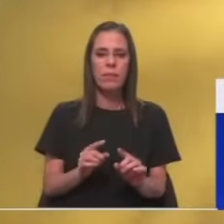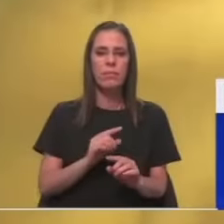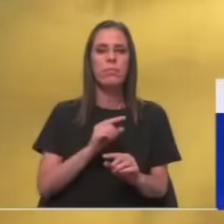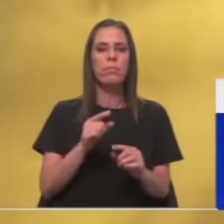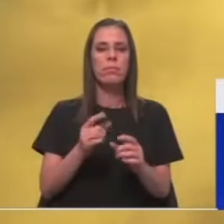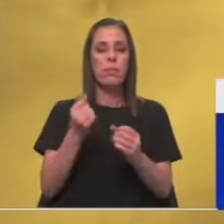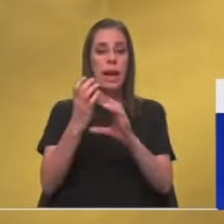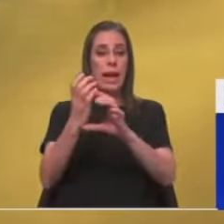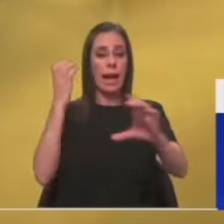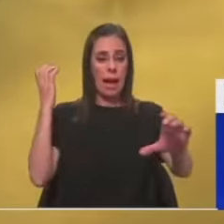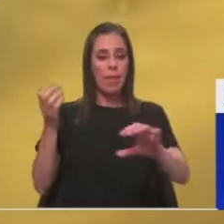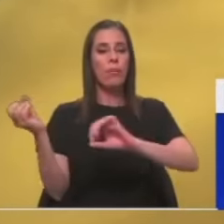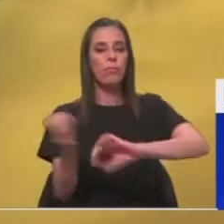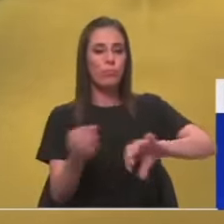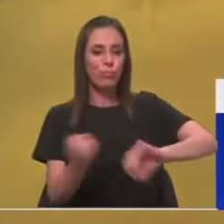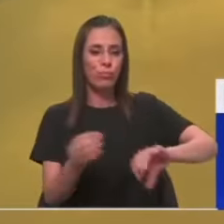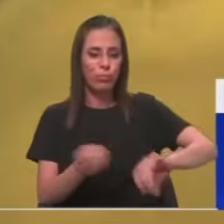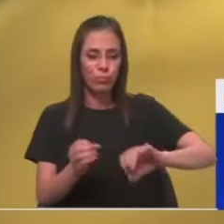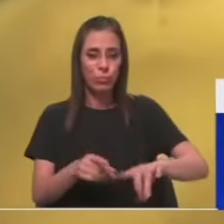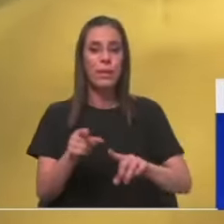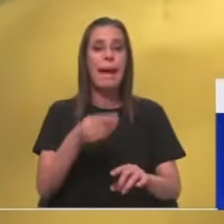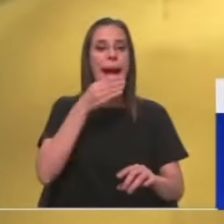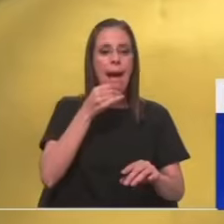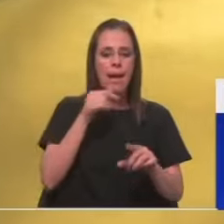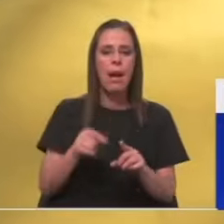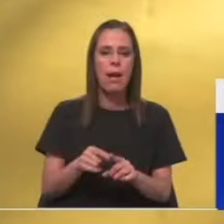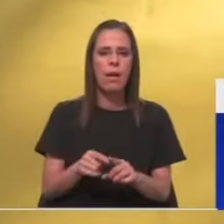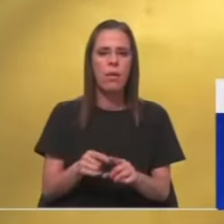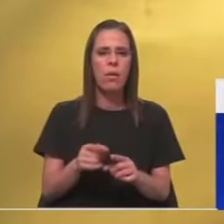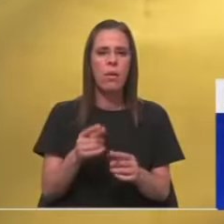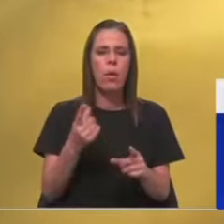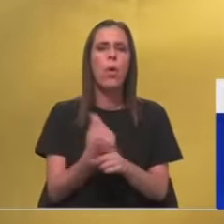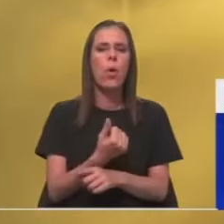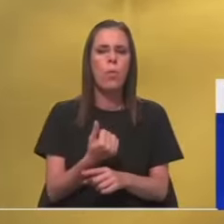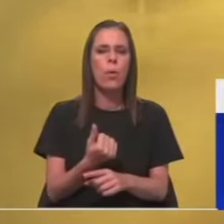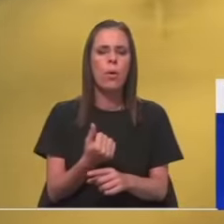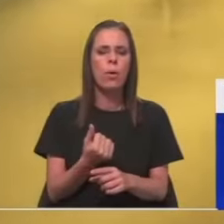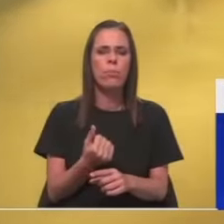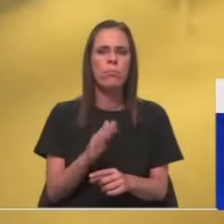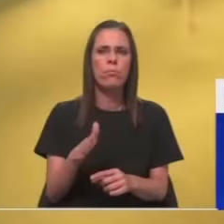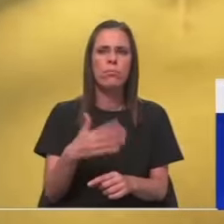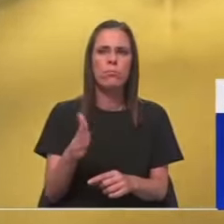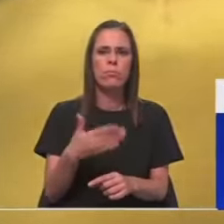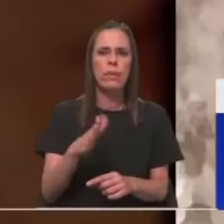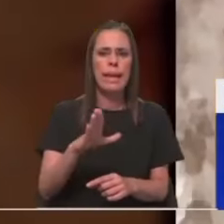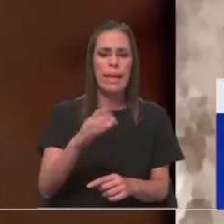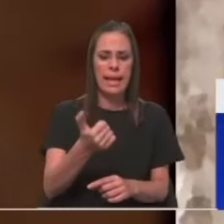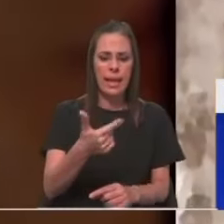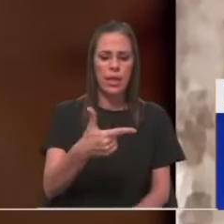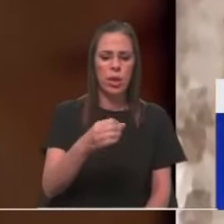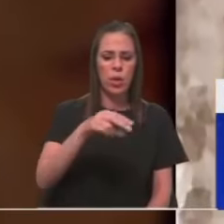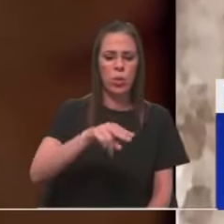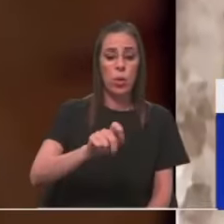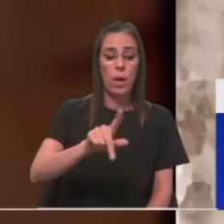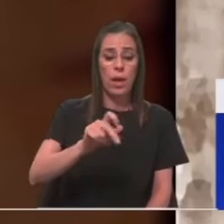lá com um camião para carregar e essas Areias quanto é que ele comprou e à volta de 15 toneladas